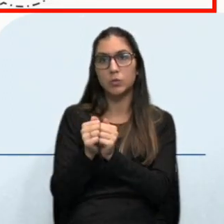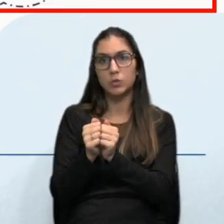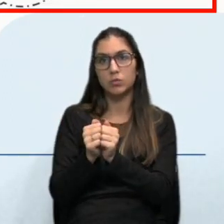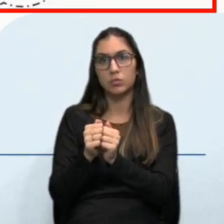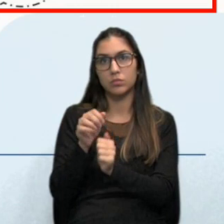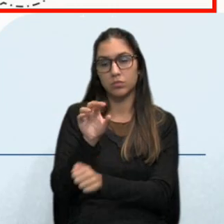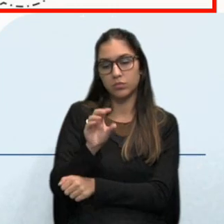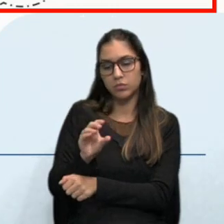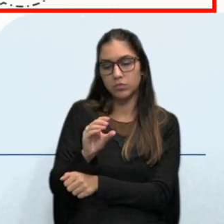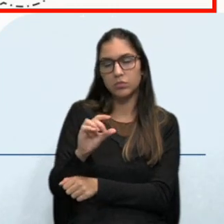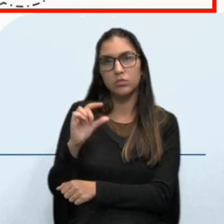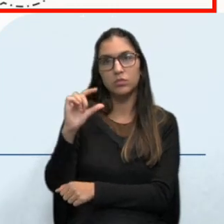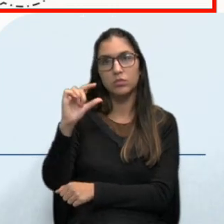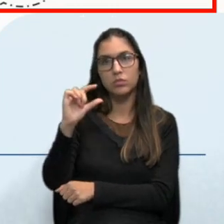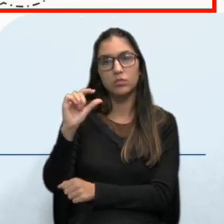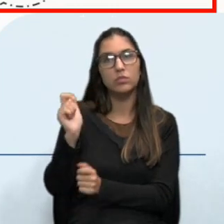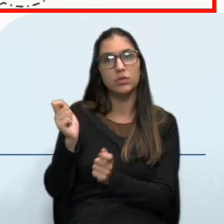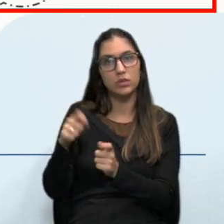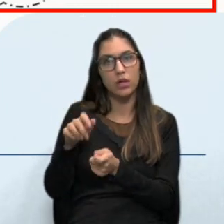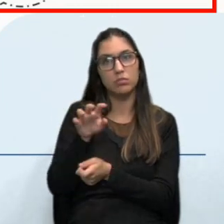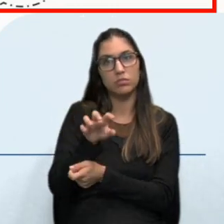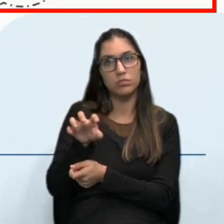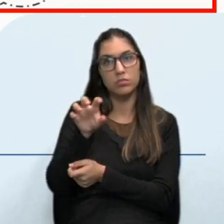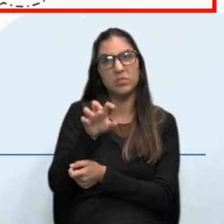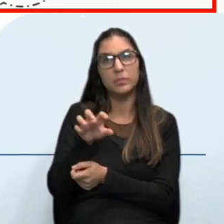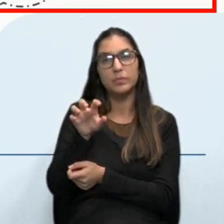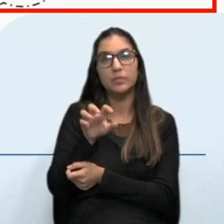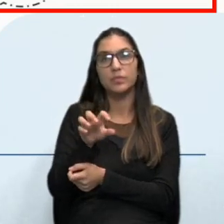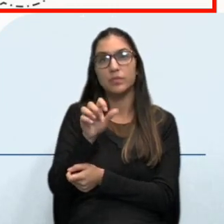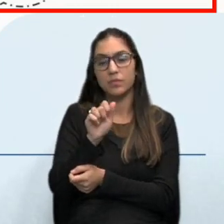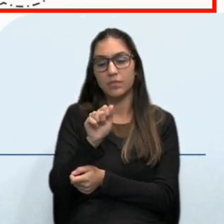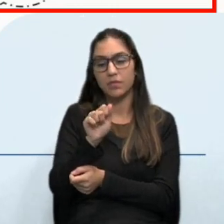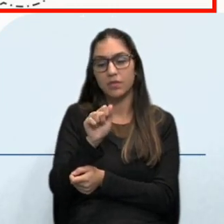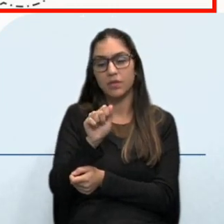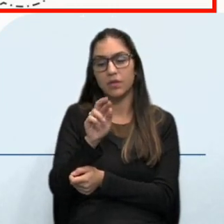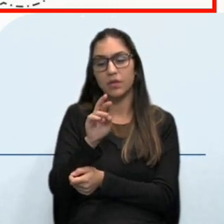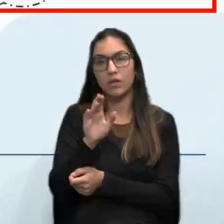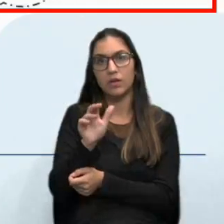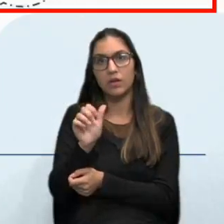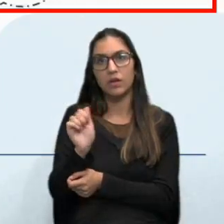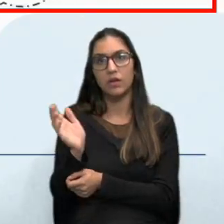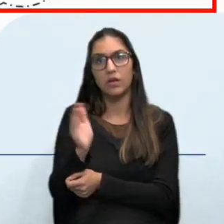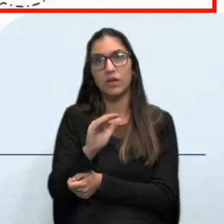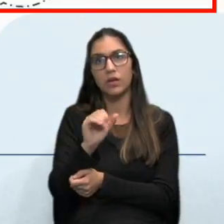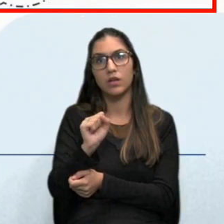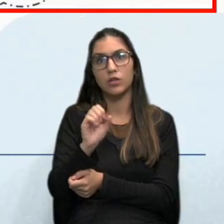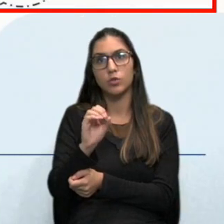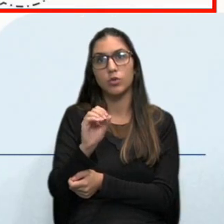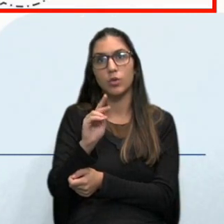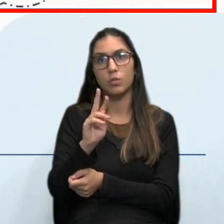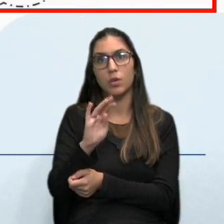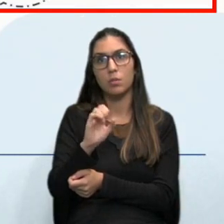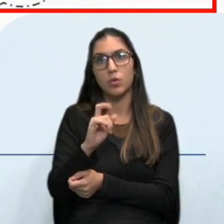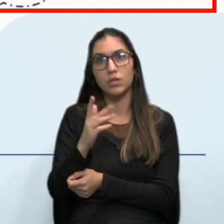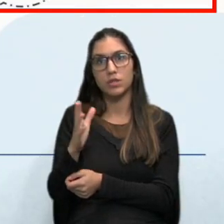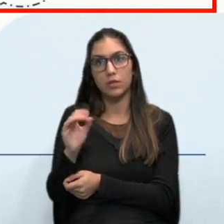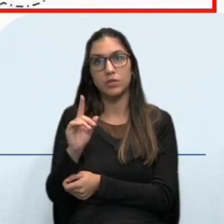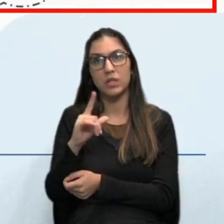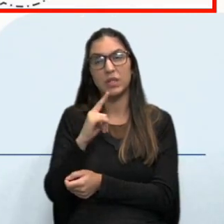nessa pequena área, as duas estão cobrindo. Então, é a área chamada área de sobreposição. Você tem cobertura da área 1 e da área